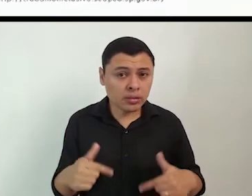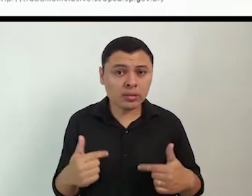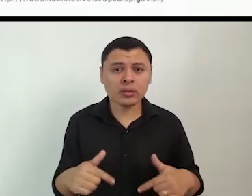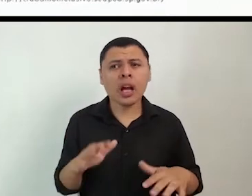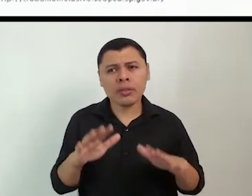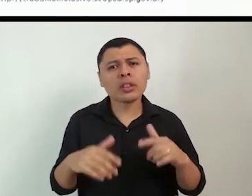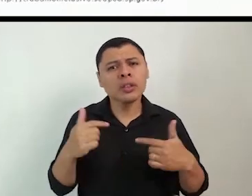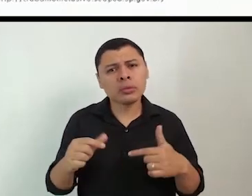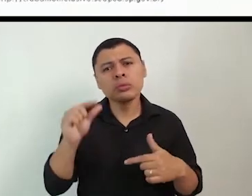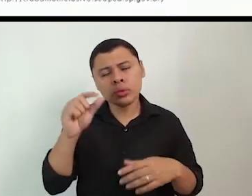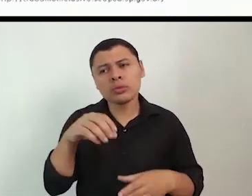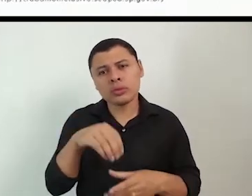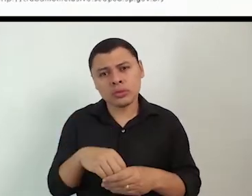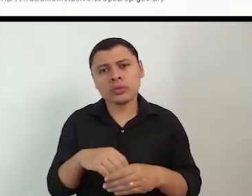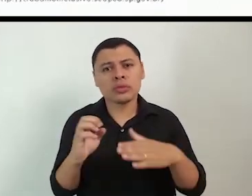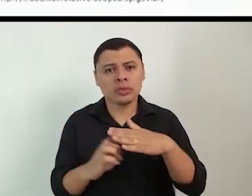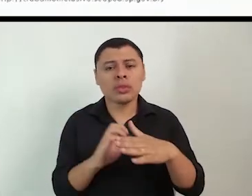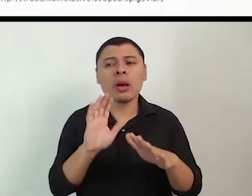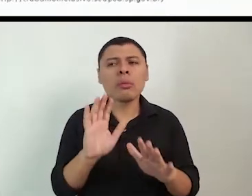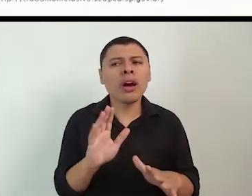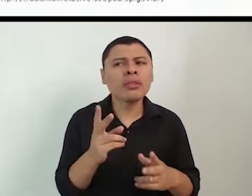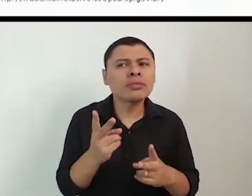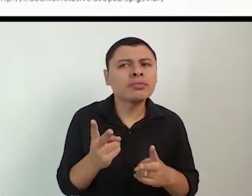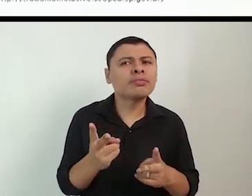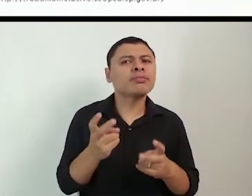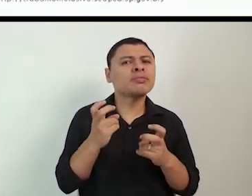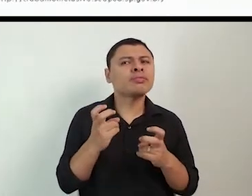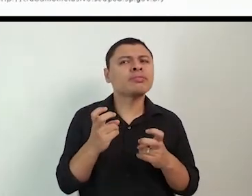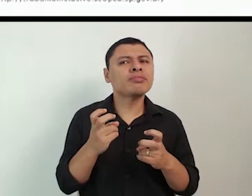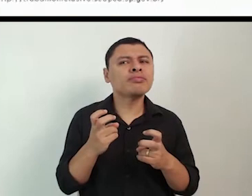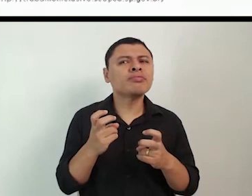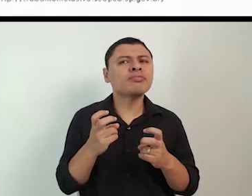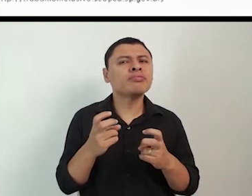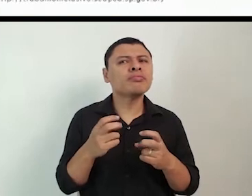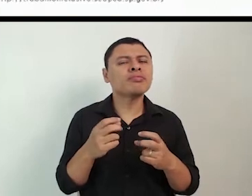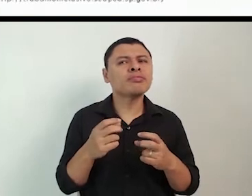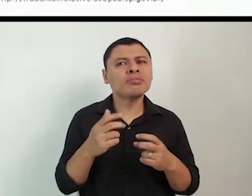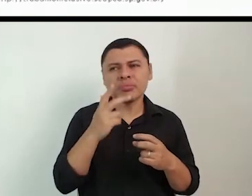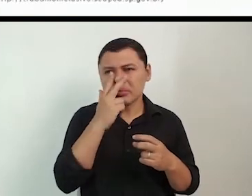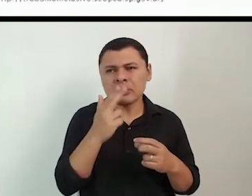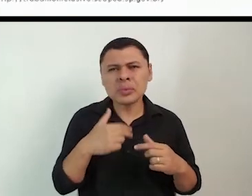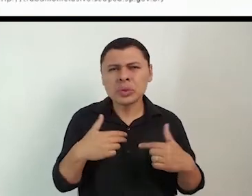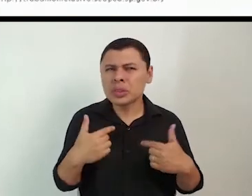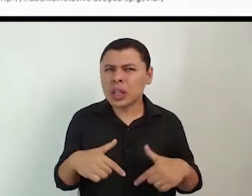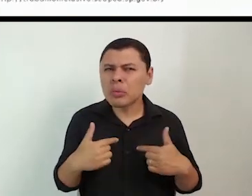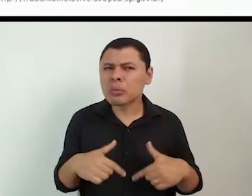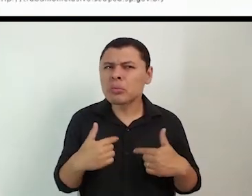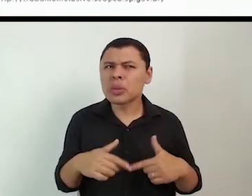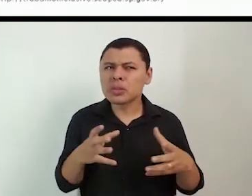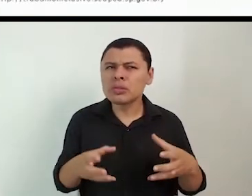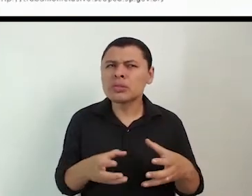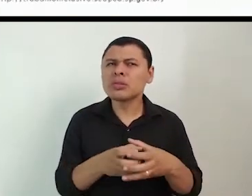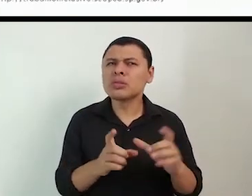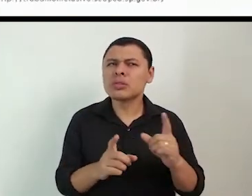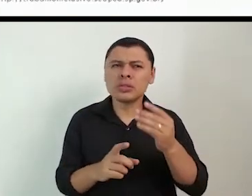na empresa, claro, porém você fica com essa sensação de deslocamento ou